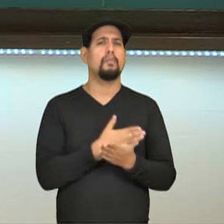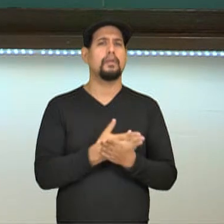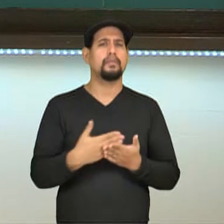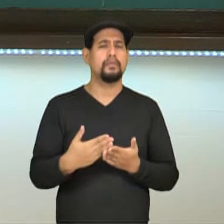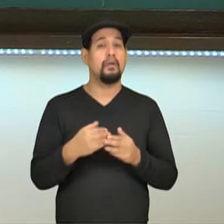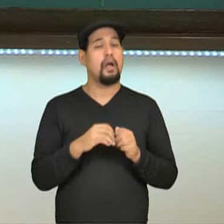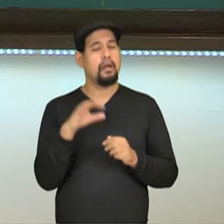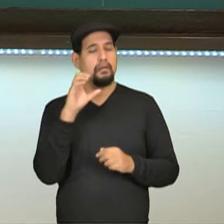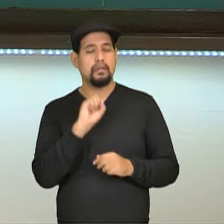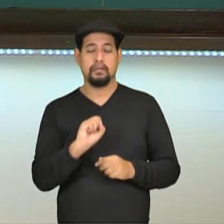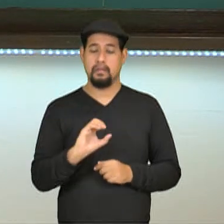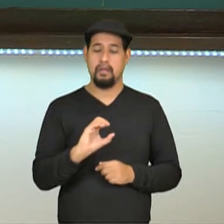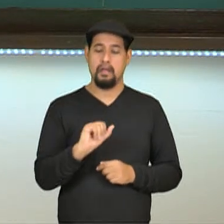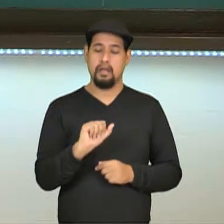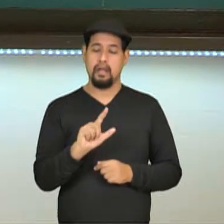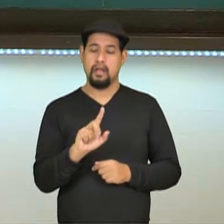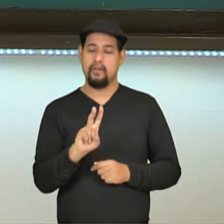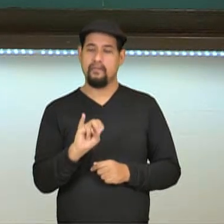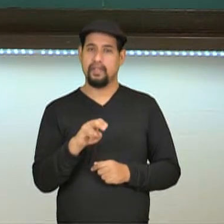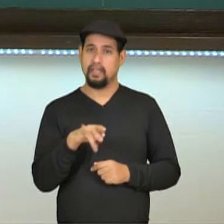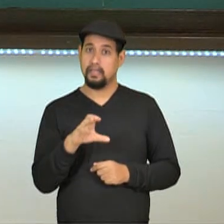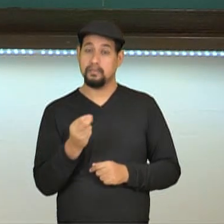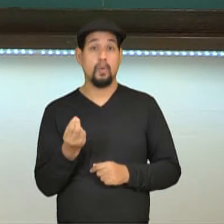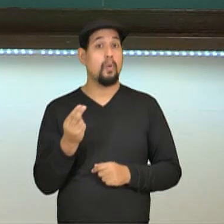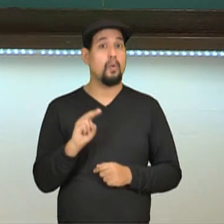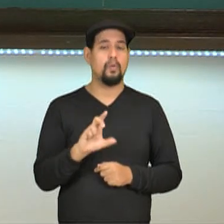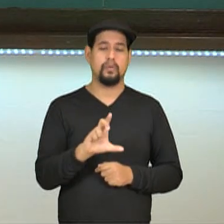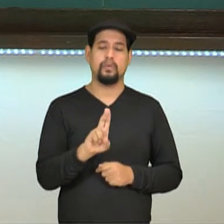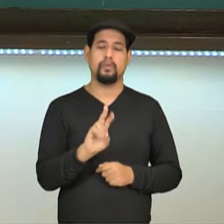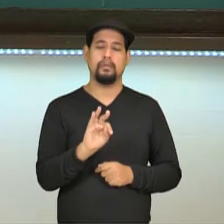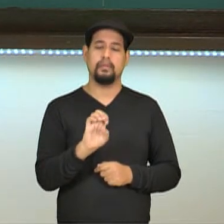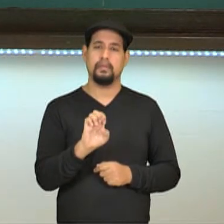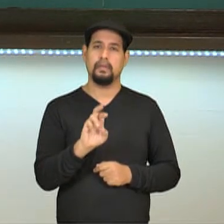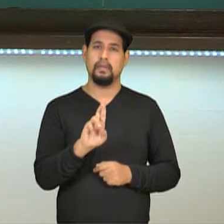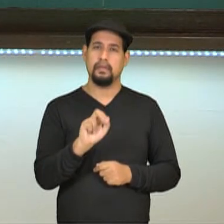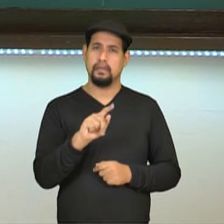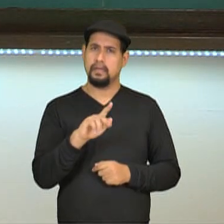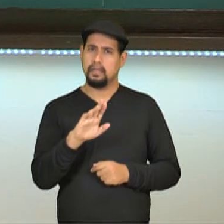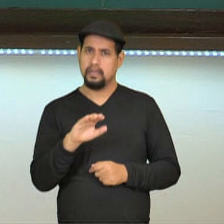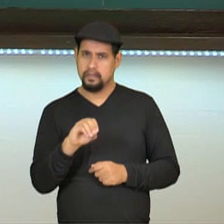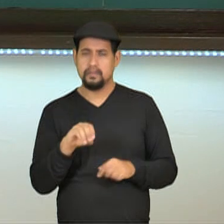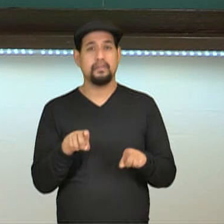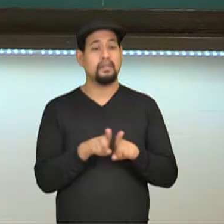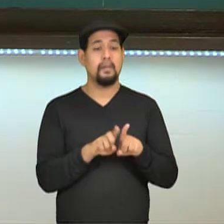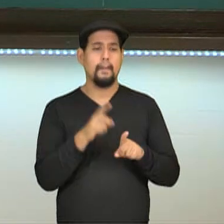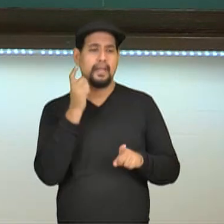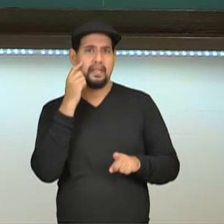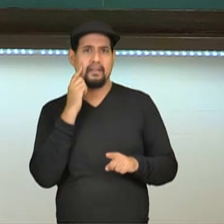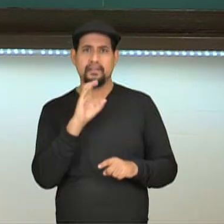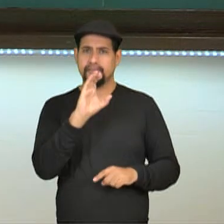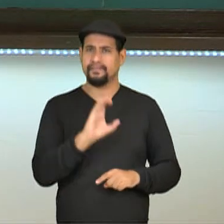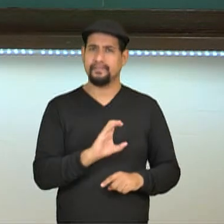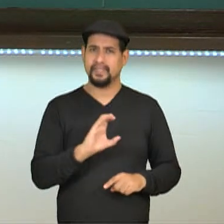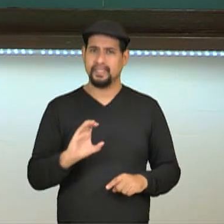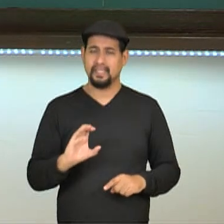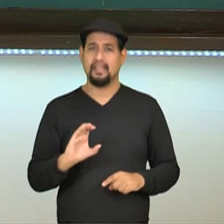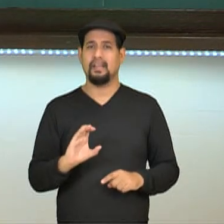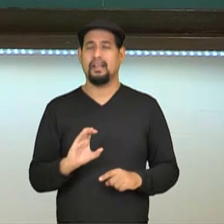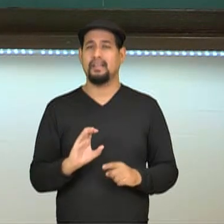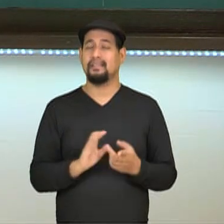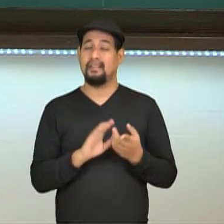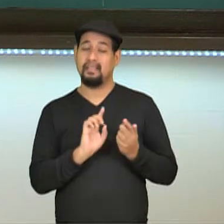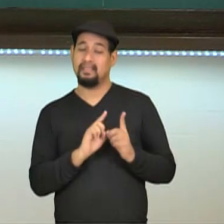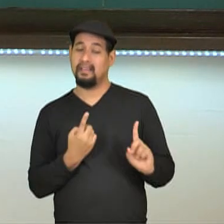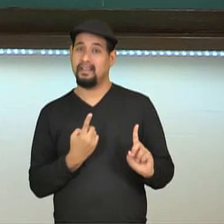ou o calvinismo ou o luteranismo, era tido pela Igreja Católica como inimigos e por isso ela propôs